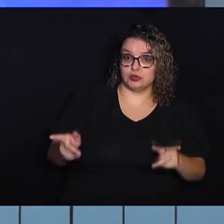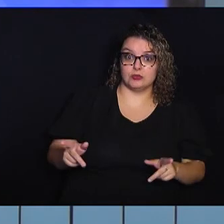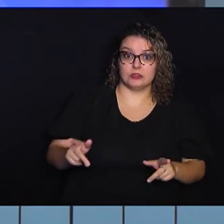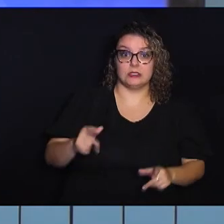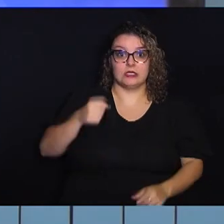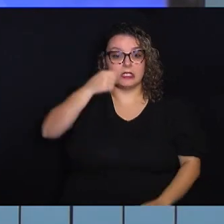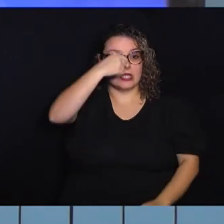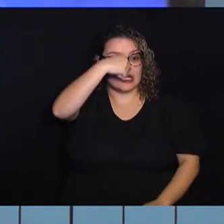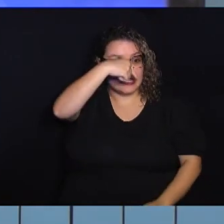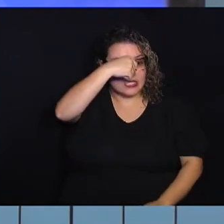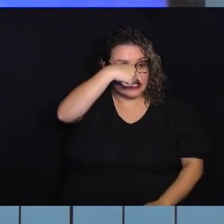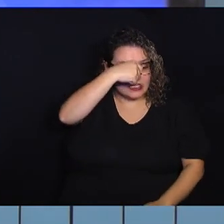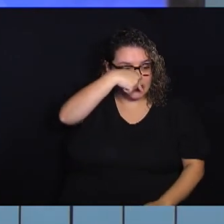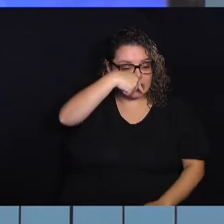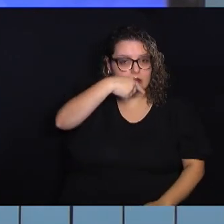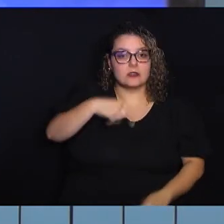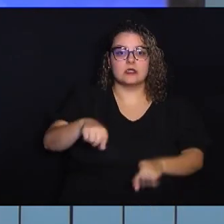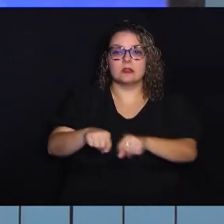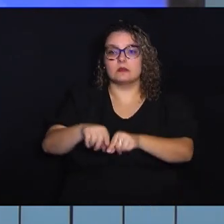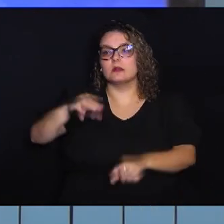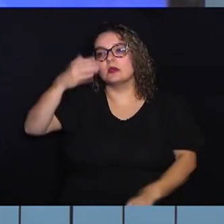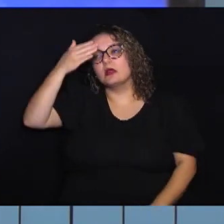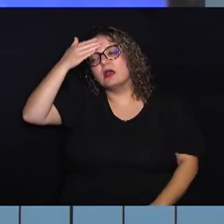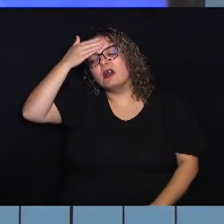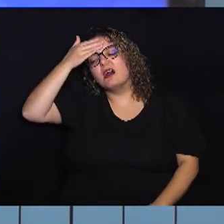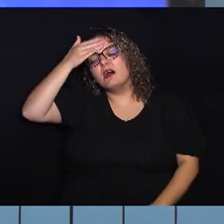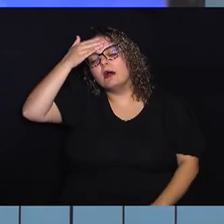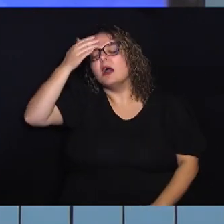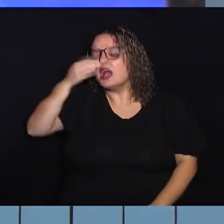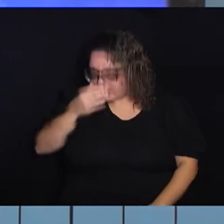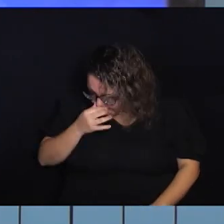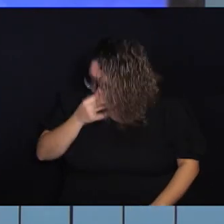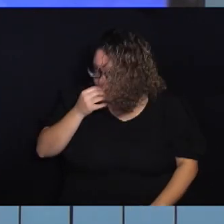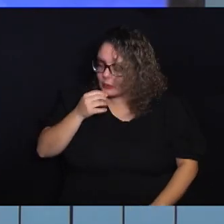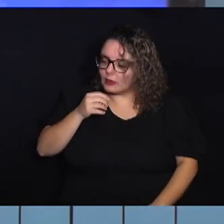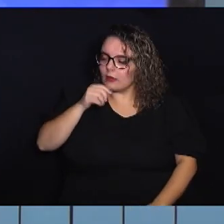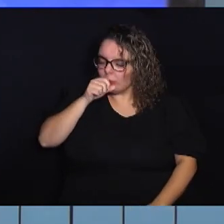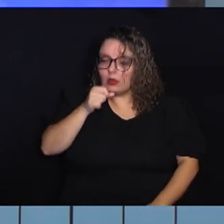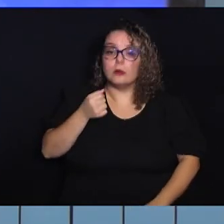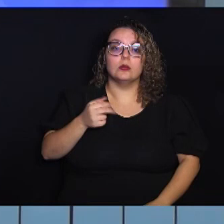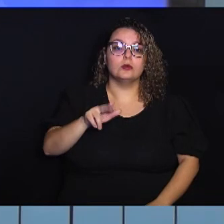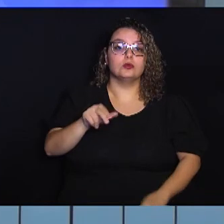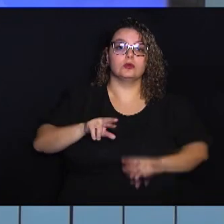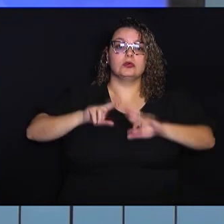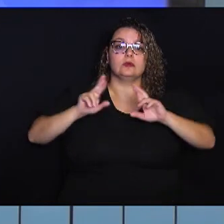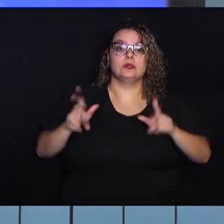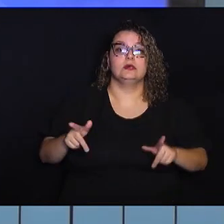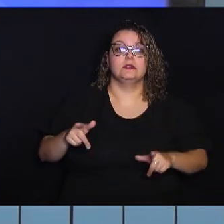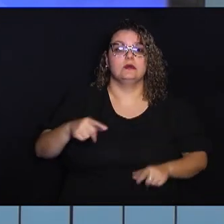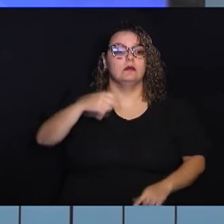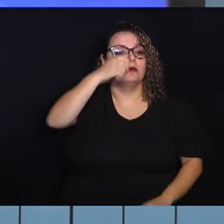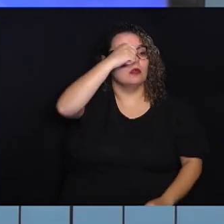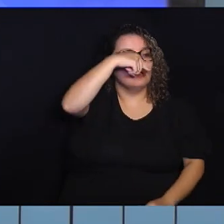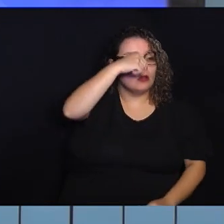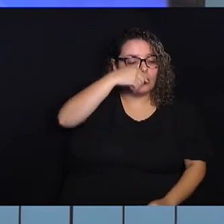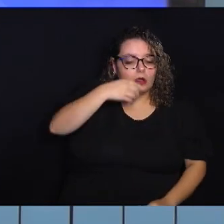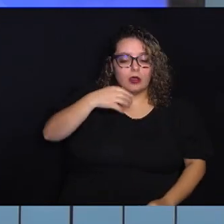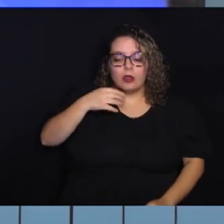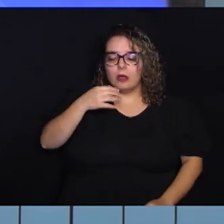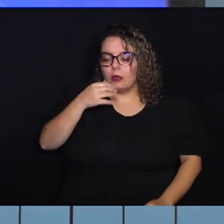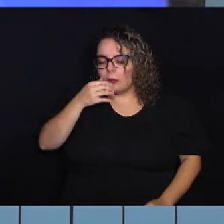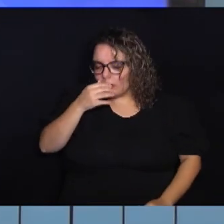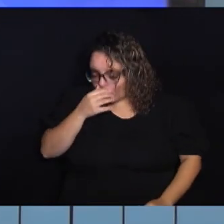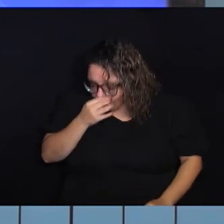gripe e resfriado. Gera muito essa confusão, né? As pessoas nunca sabem diferenciar se elas estão gripadas, se é só um resfriado. Eu queria que o